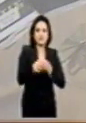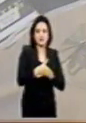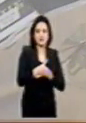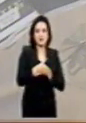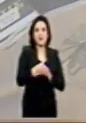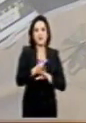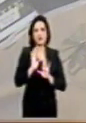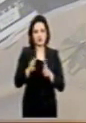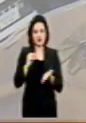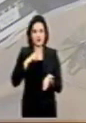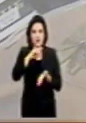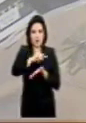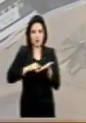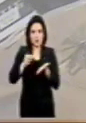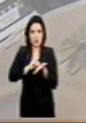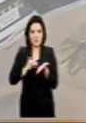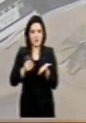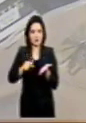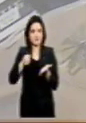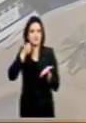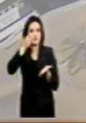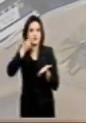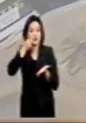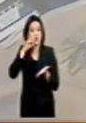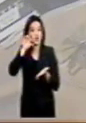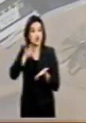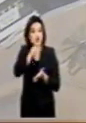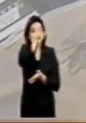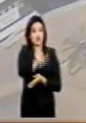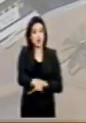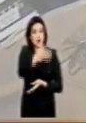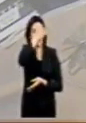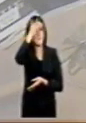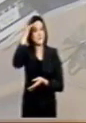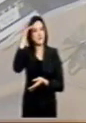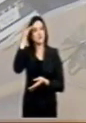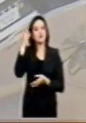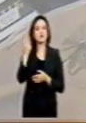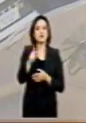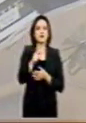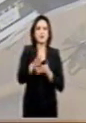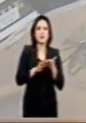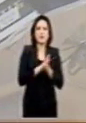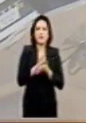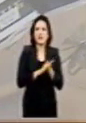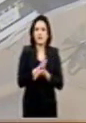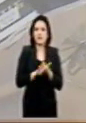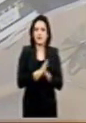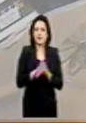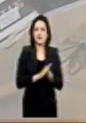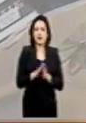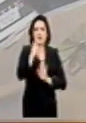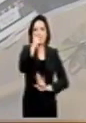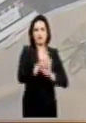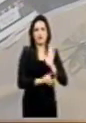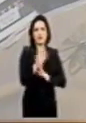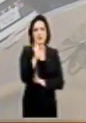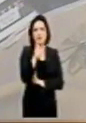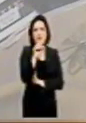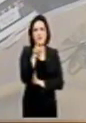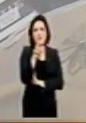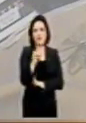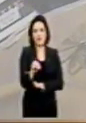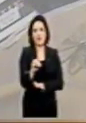contornos precisos que apenas atingiram pessoas sem prerrogativa de foro, diz o Ministério Público Federal.